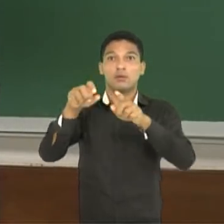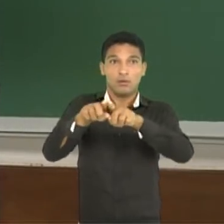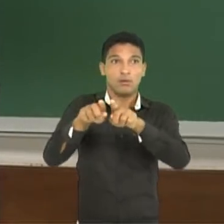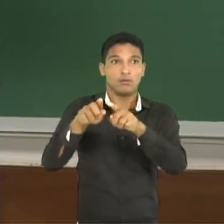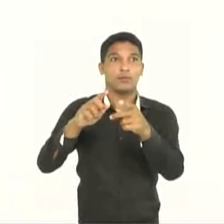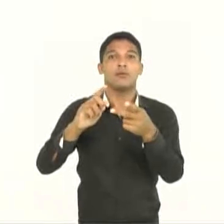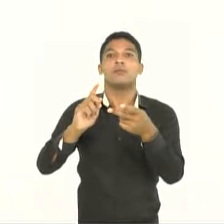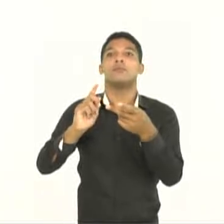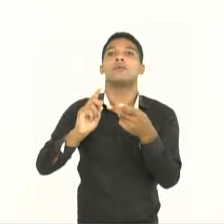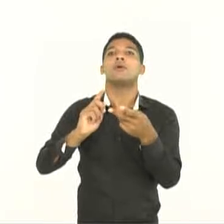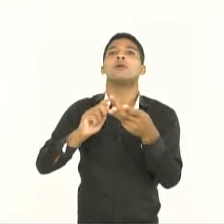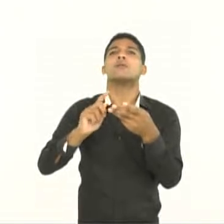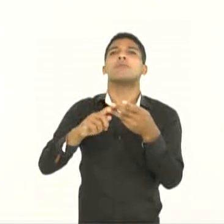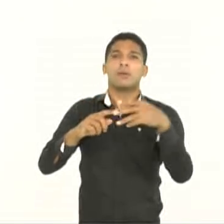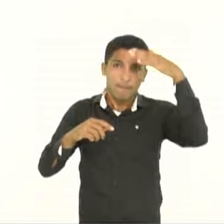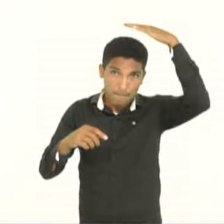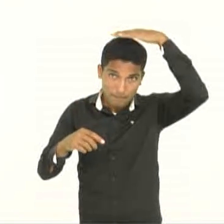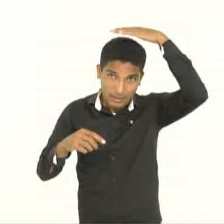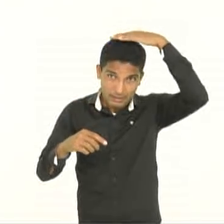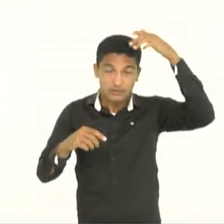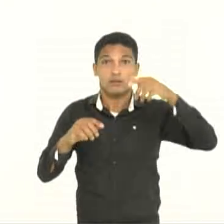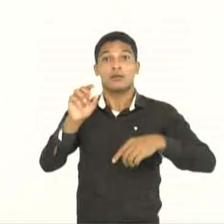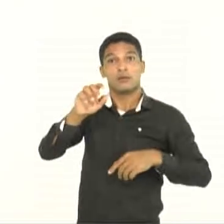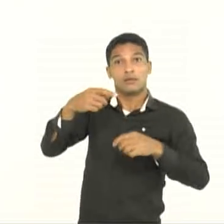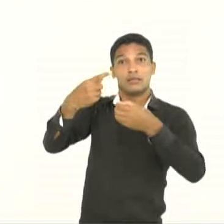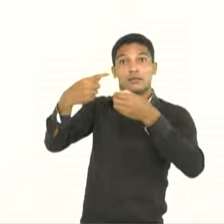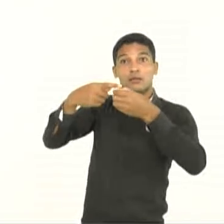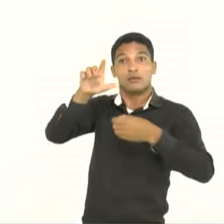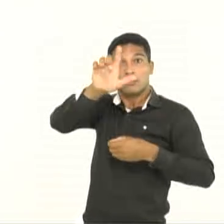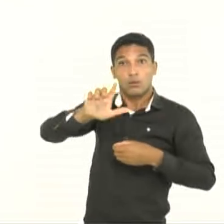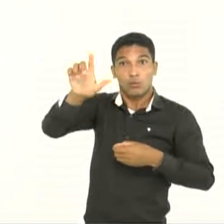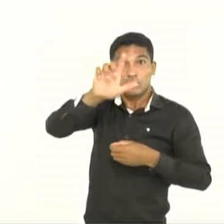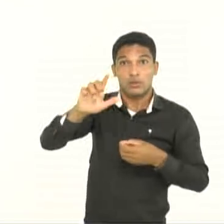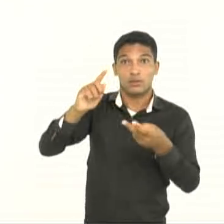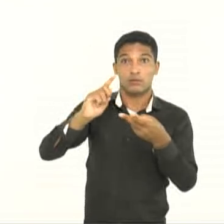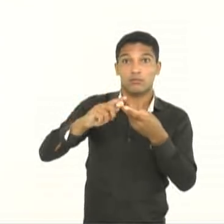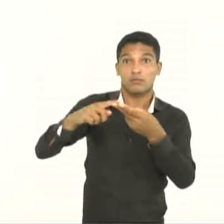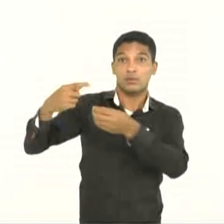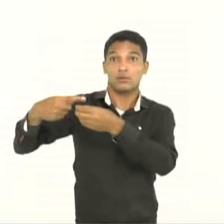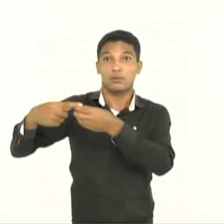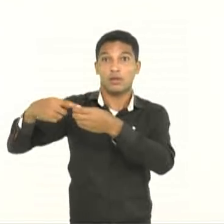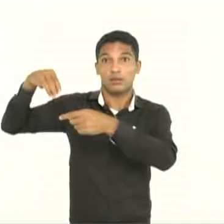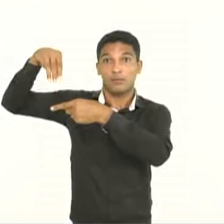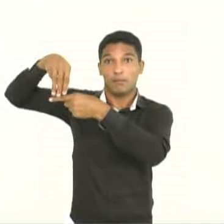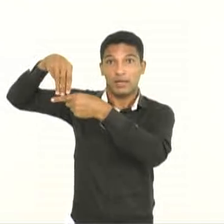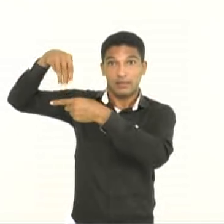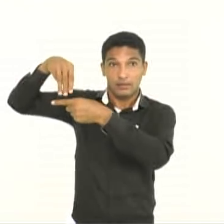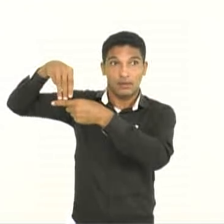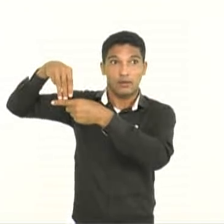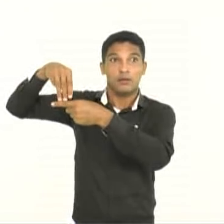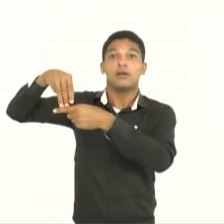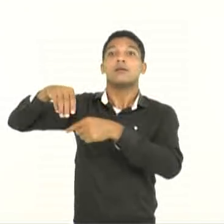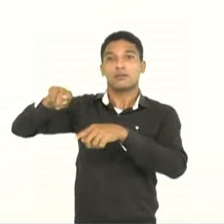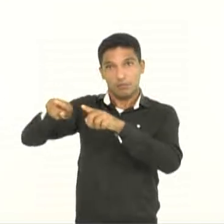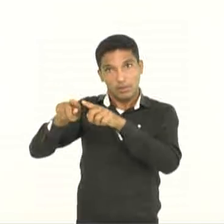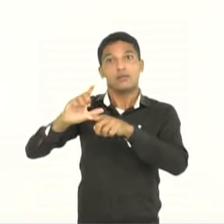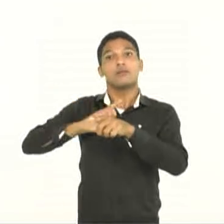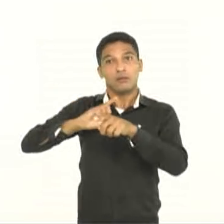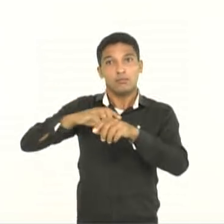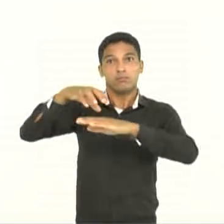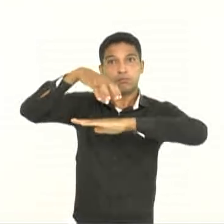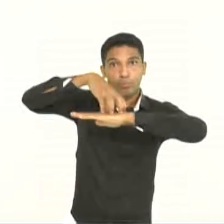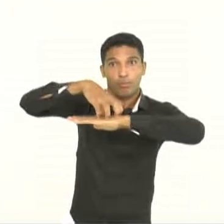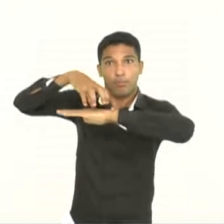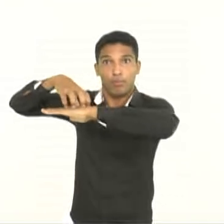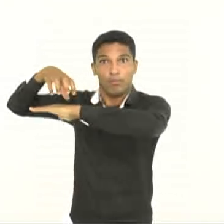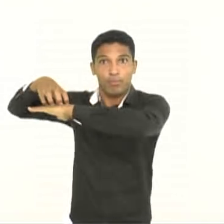que se destacam, como Londrina e Maringá, que também apresentam ali um grau elevado de industrialização, certo?